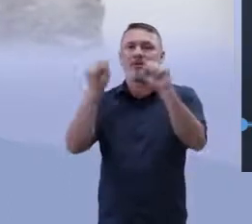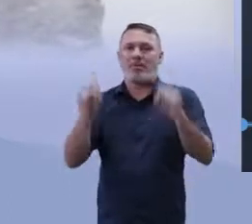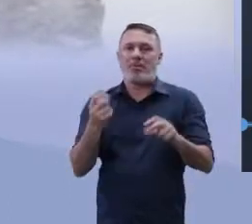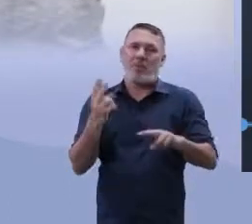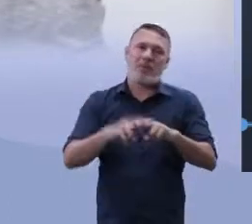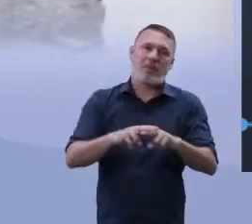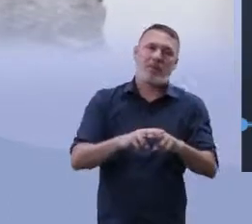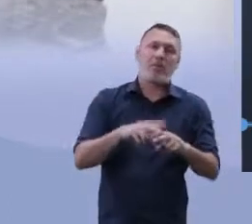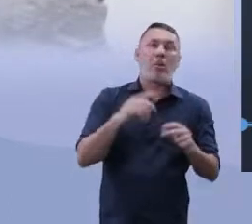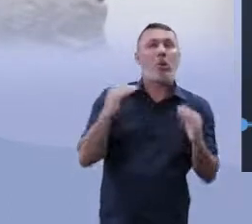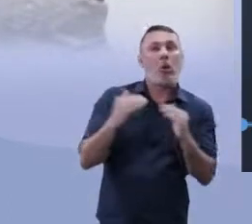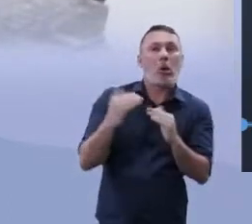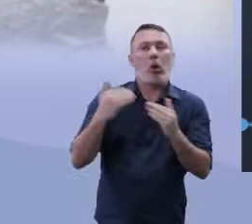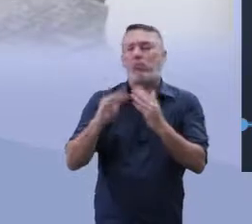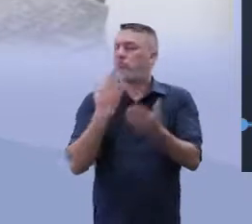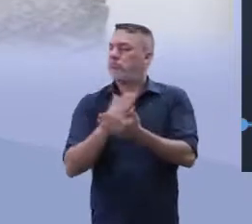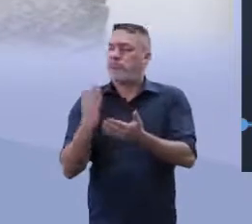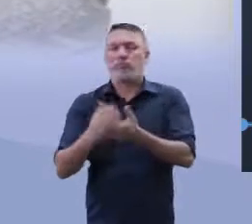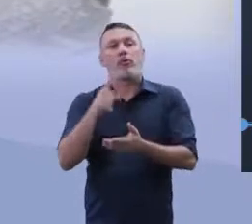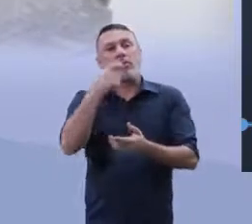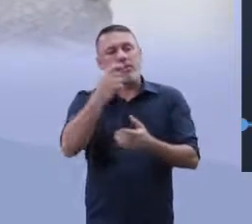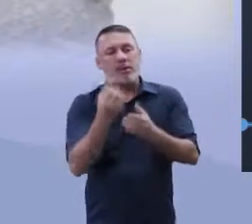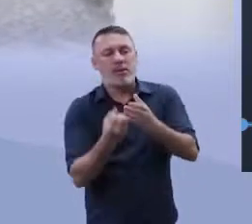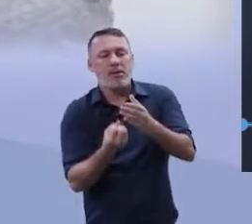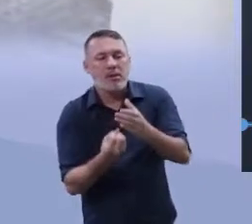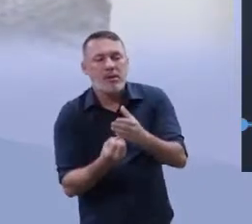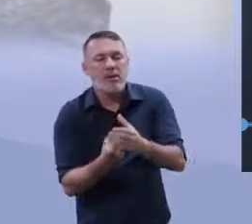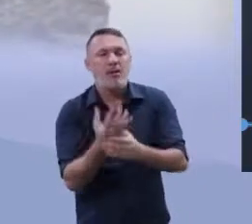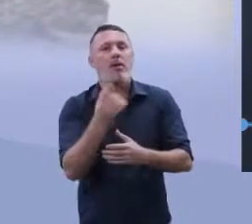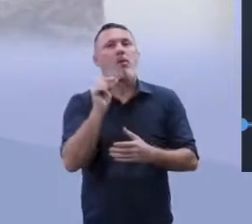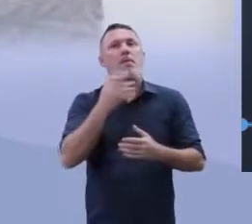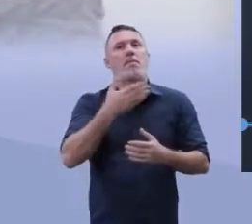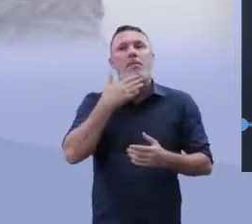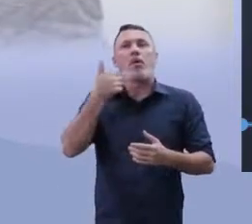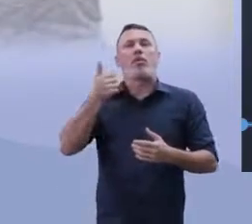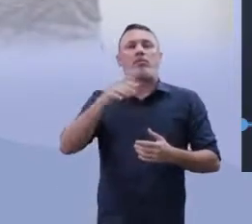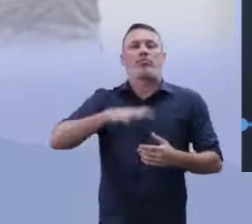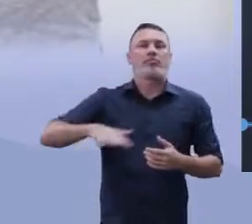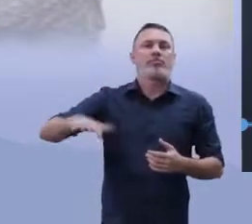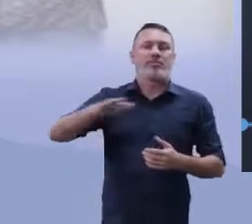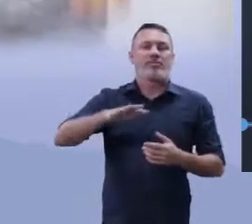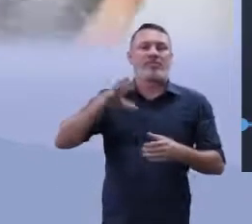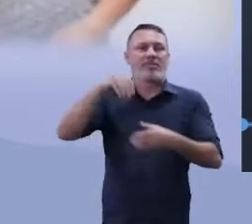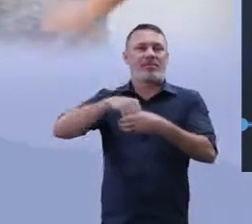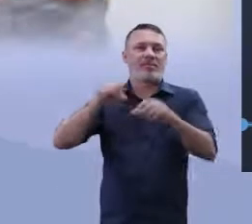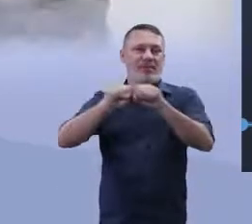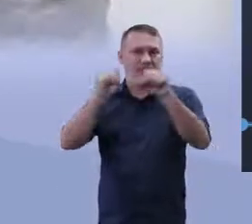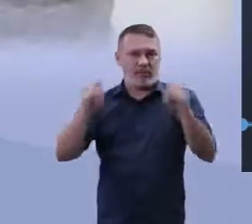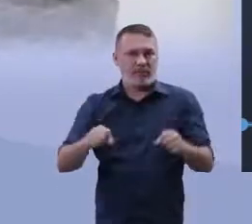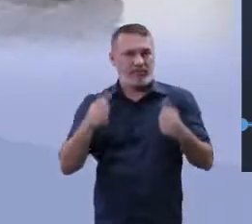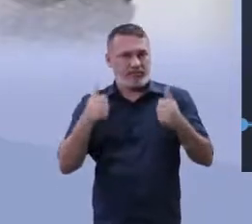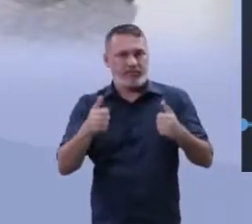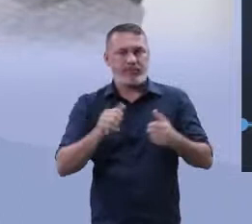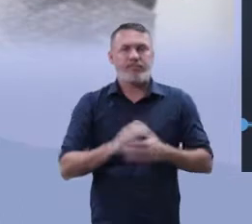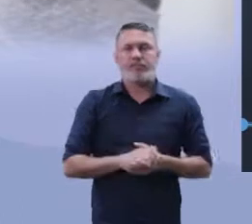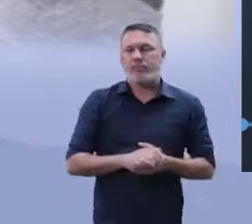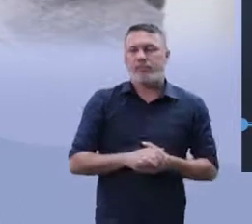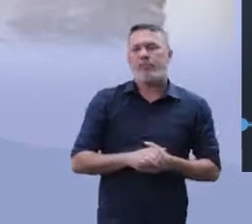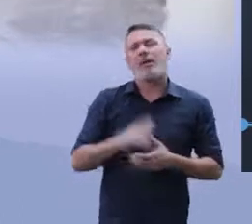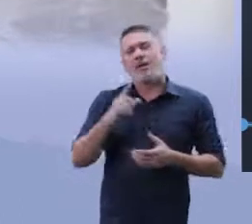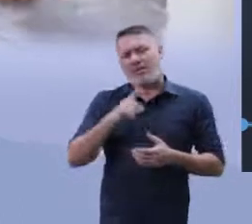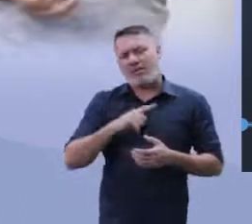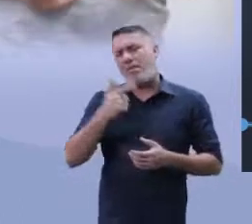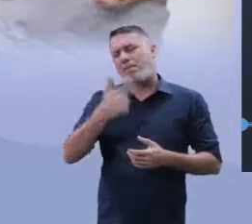prisional. Então, você precisa criar um mundo melhor ali dentro do sistema prisional. Então, nós